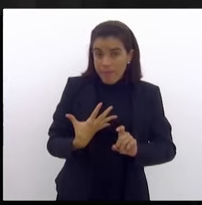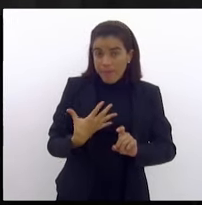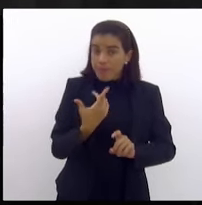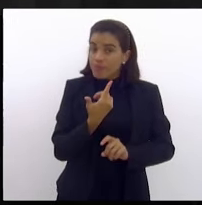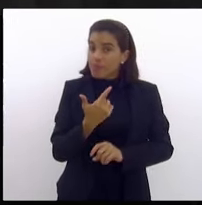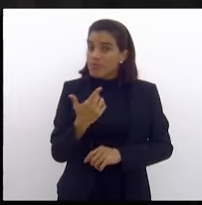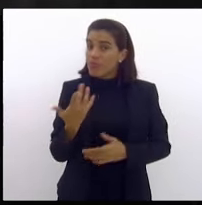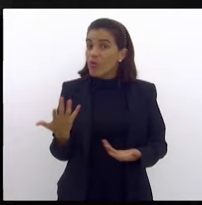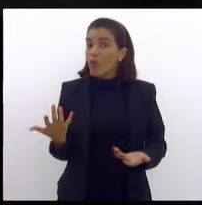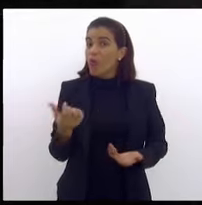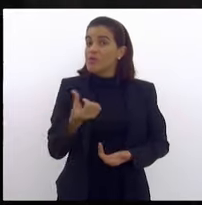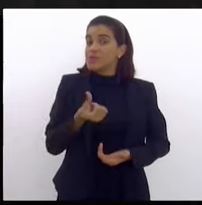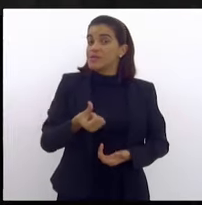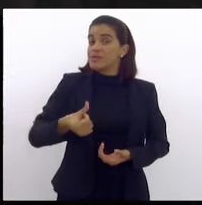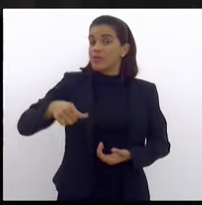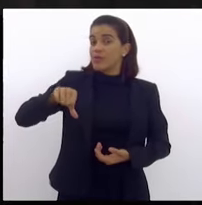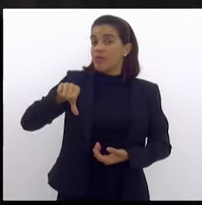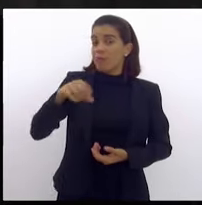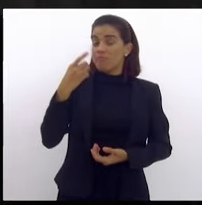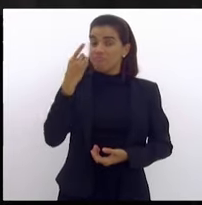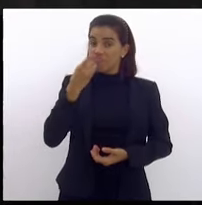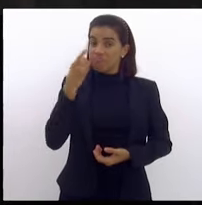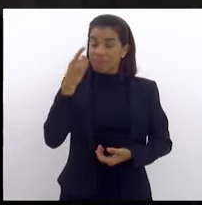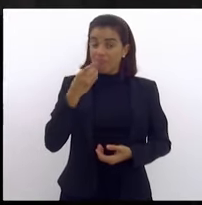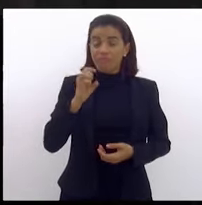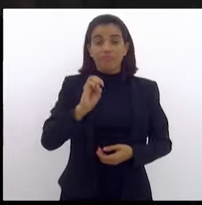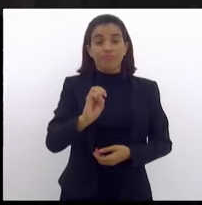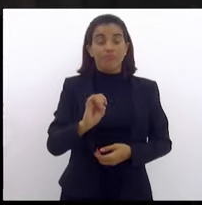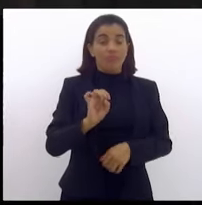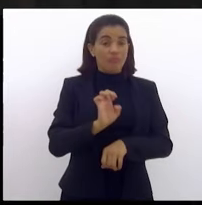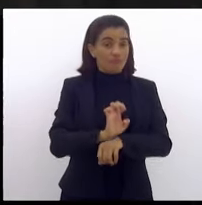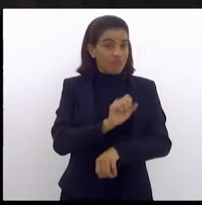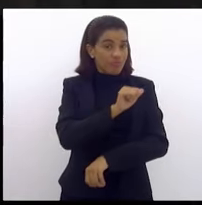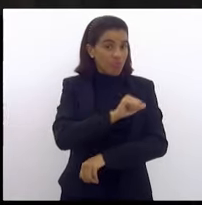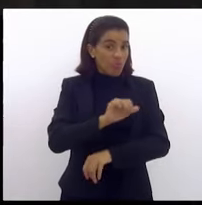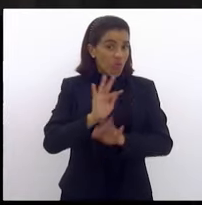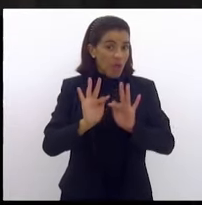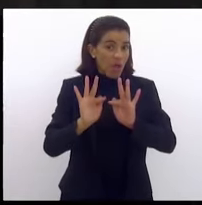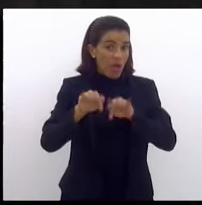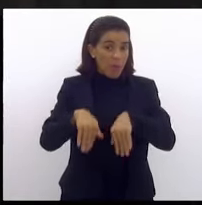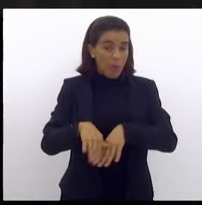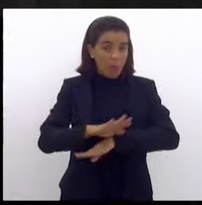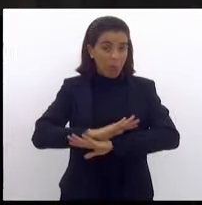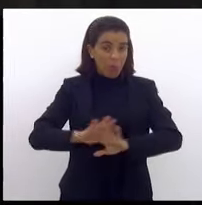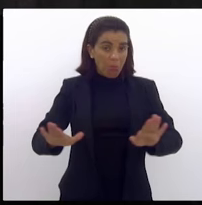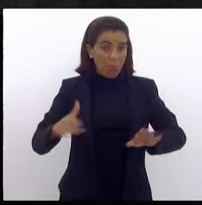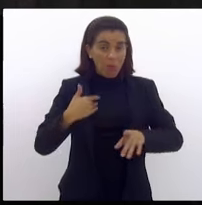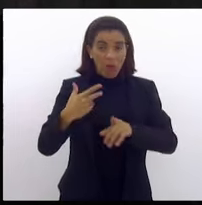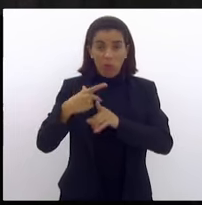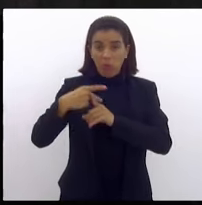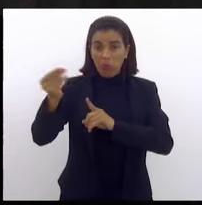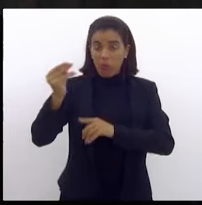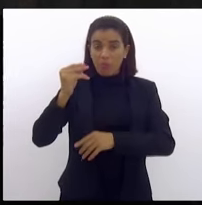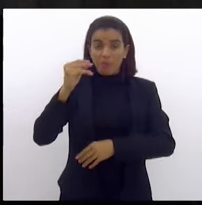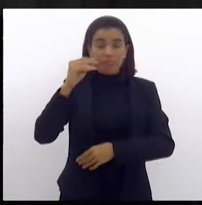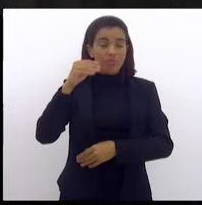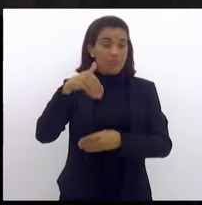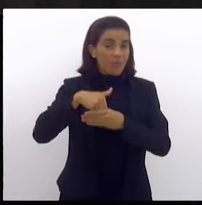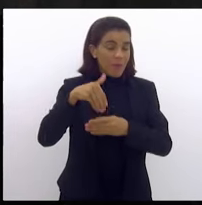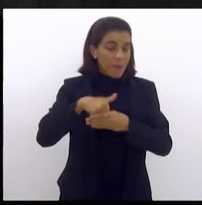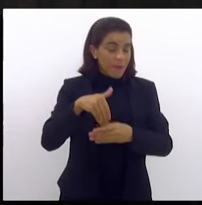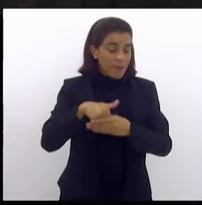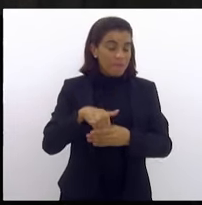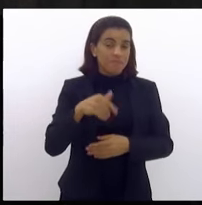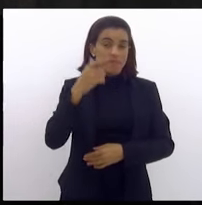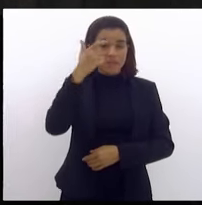outros 69 deputados, se o Estado do Rio de Janeiro acabou? Eu fui eleito para ser deputado no Estado do Rio de